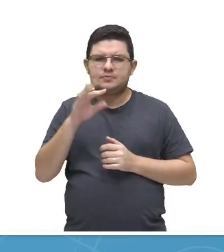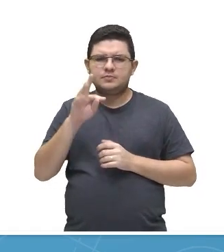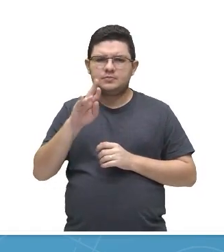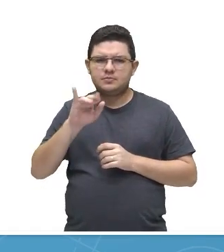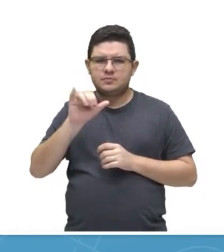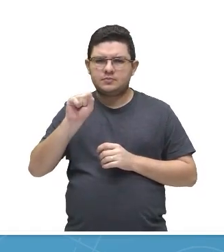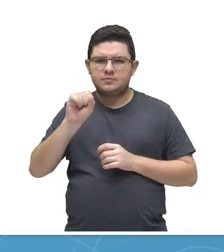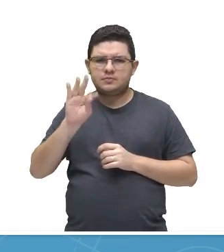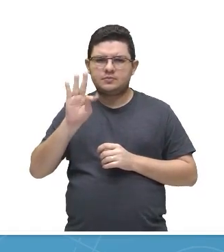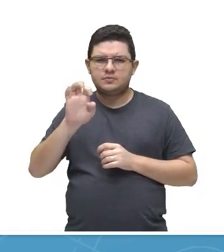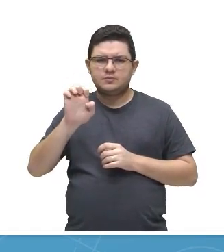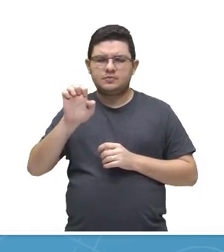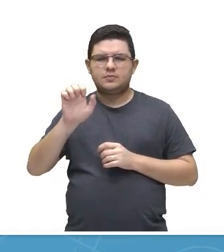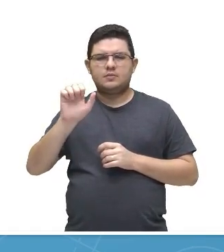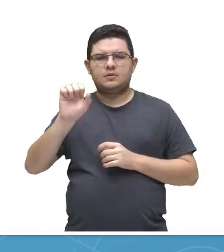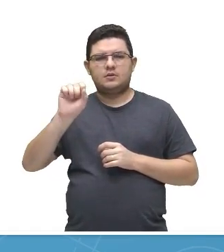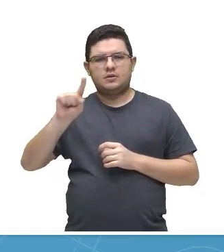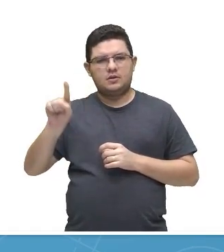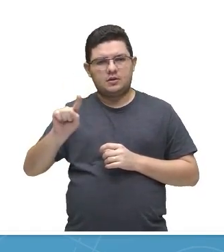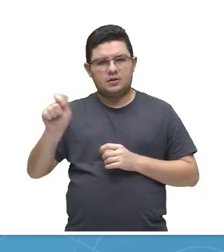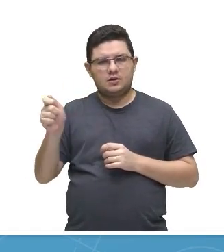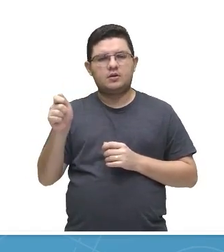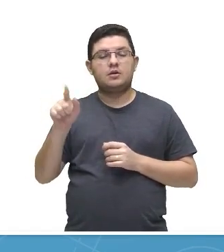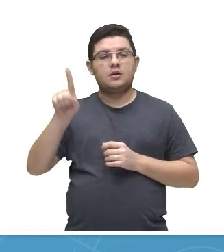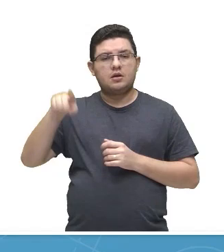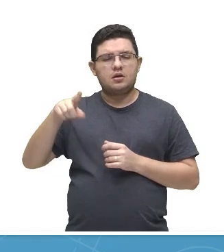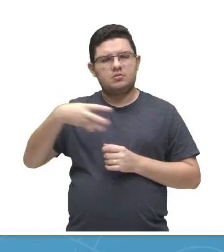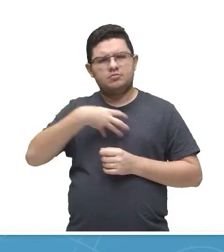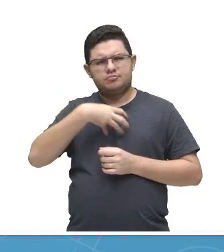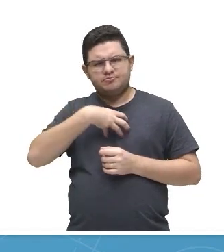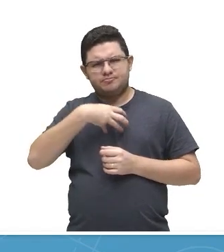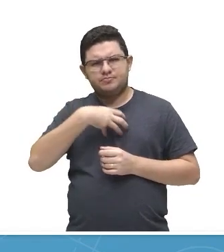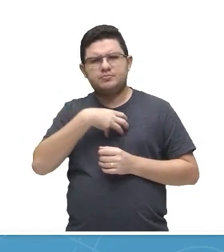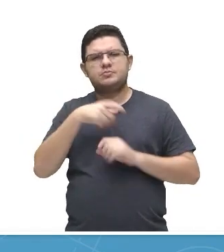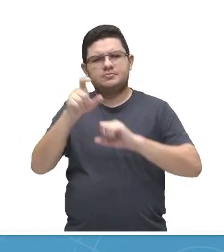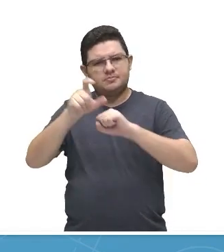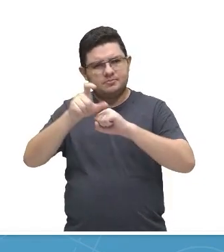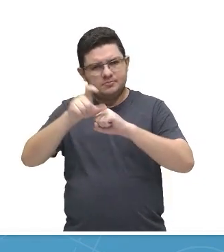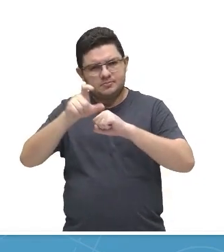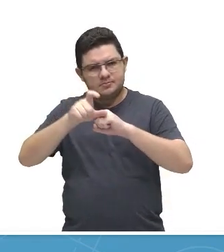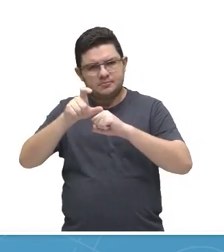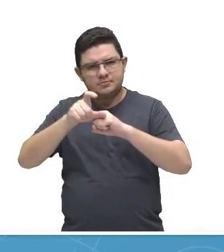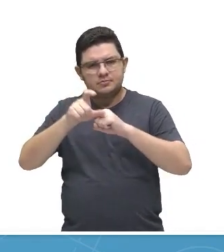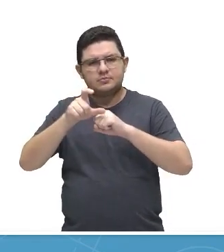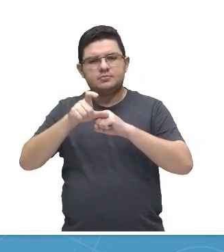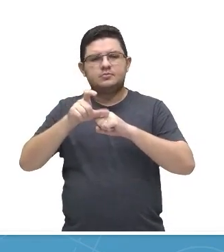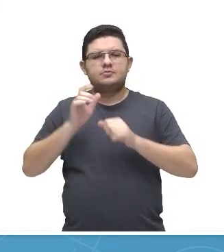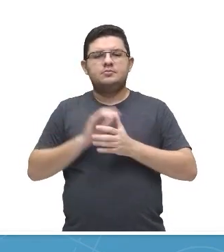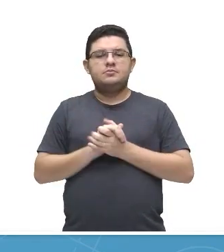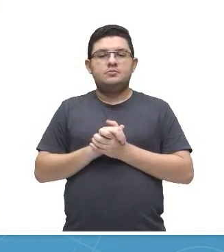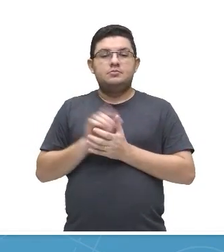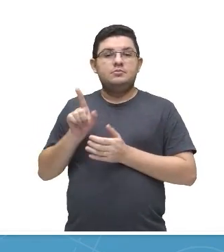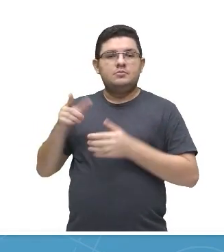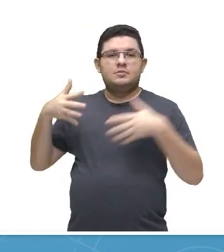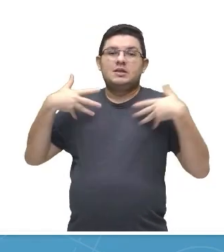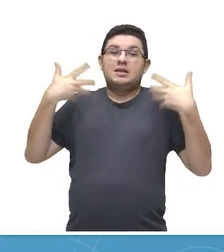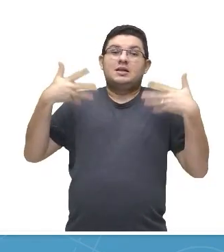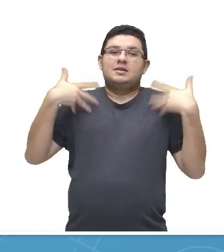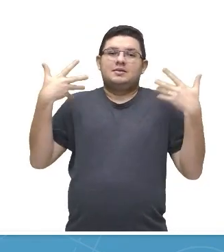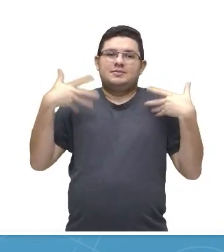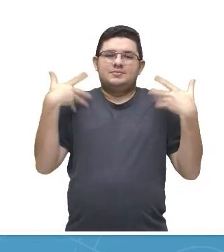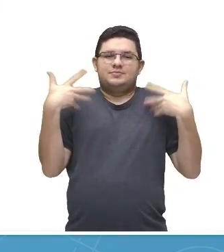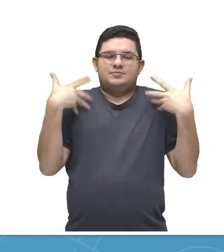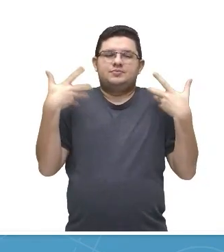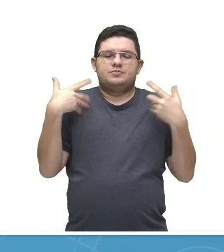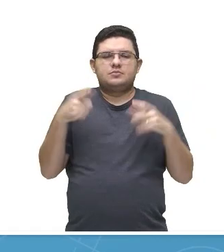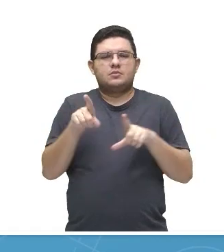nomina, que denomina, que nomeia um sentimento, né? Uma emoção. Então, alegria. Também,